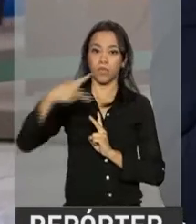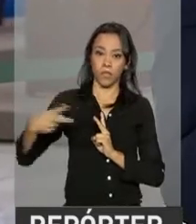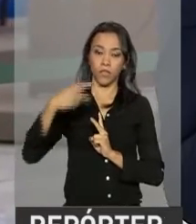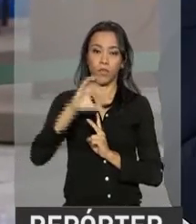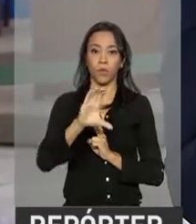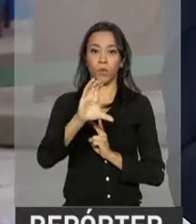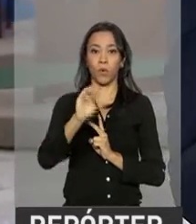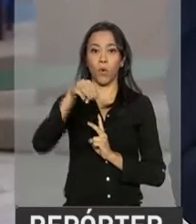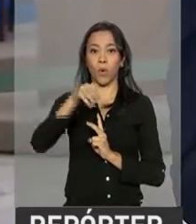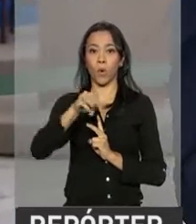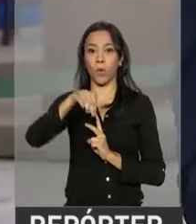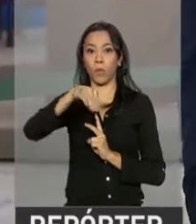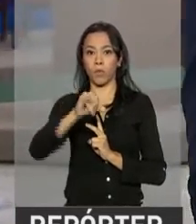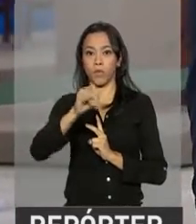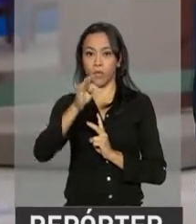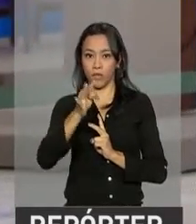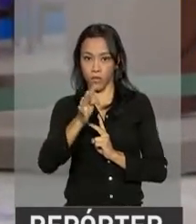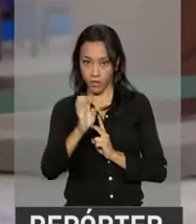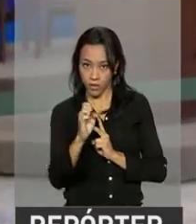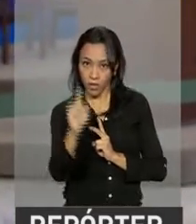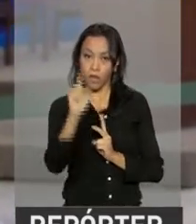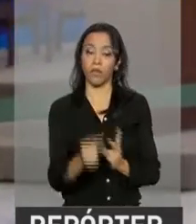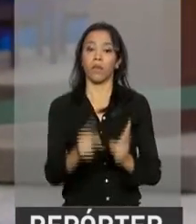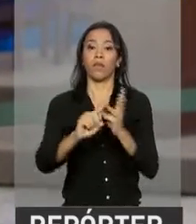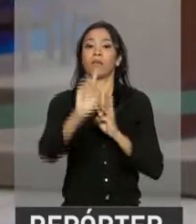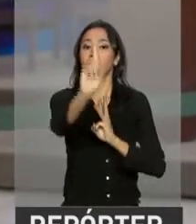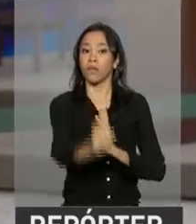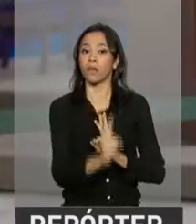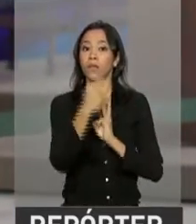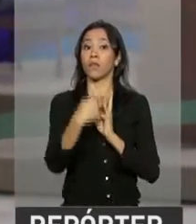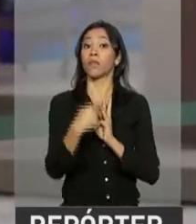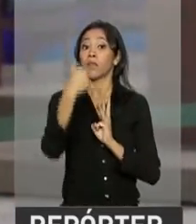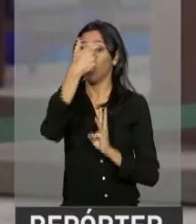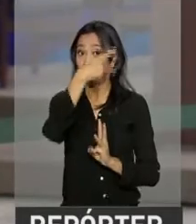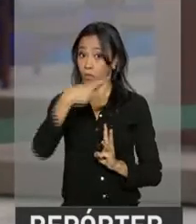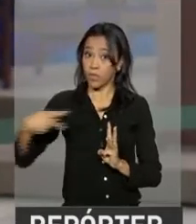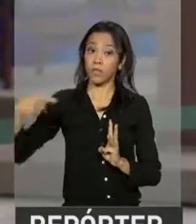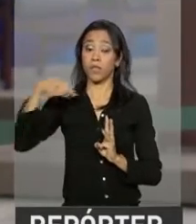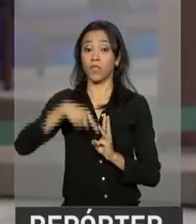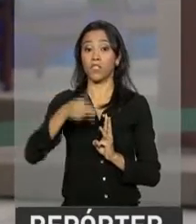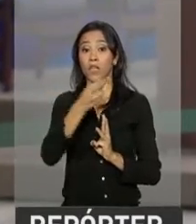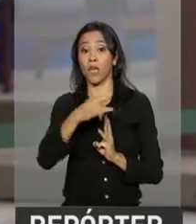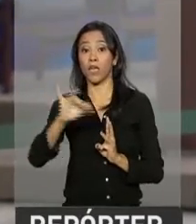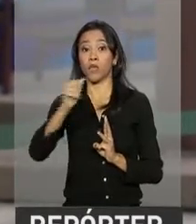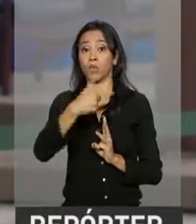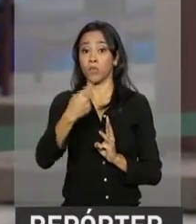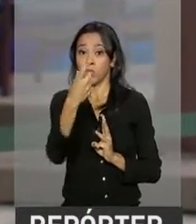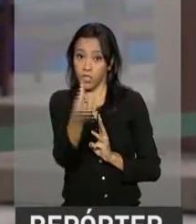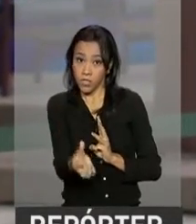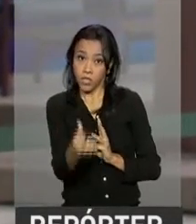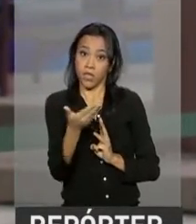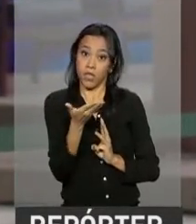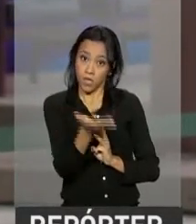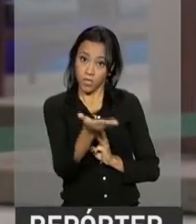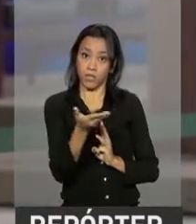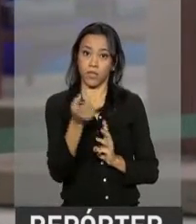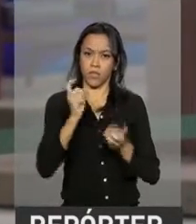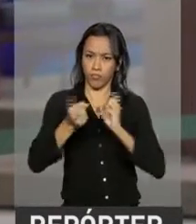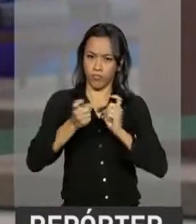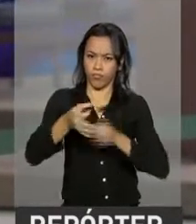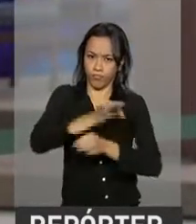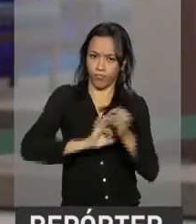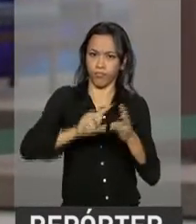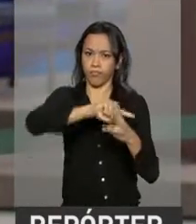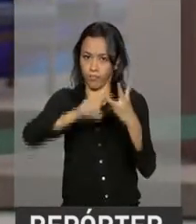brasileiro andrew parsons e o presidente do do comitê gestor da rio 2016 carlos arthur nuzmann lembro